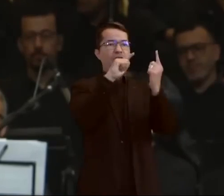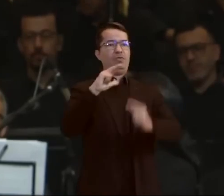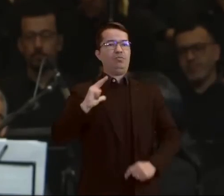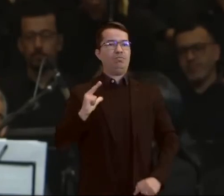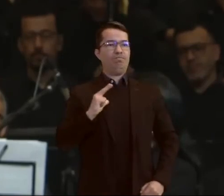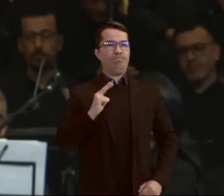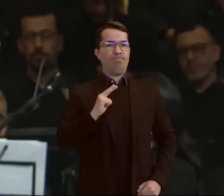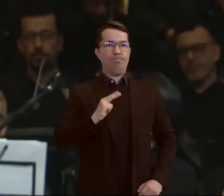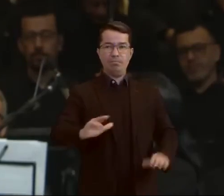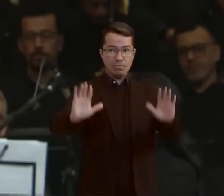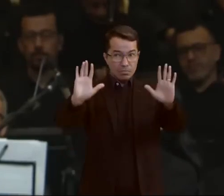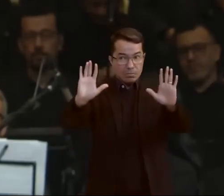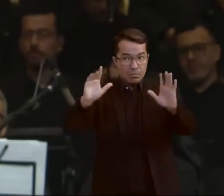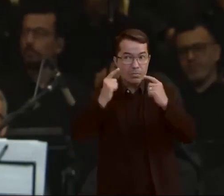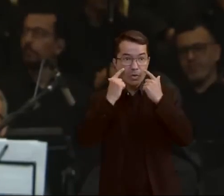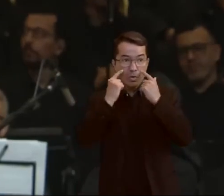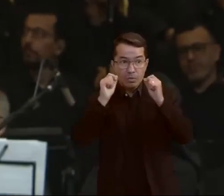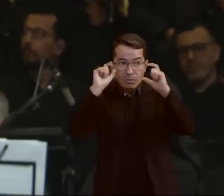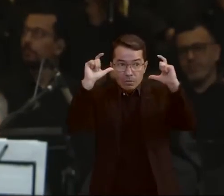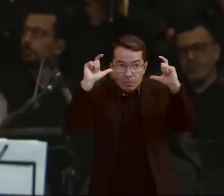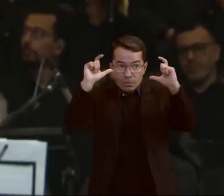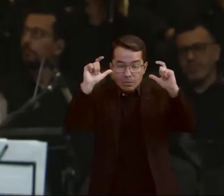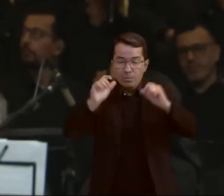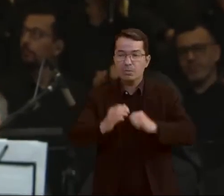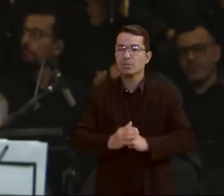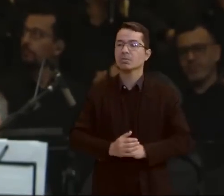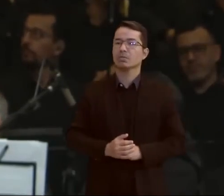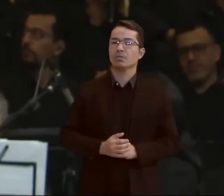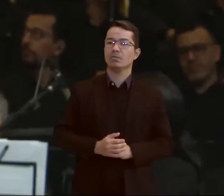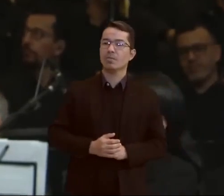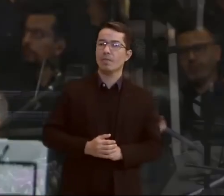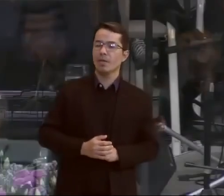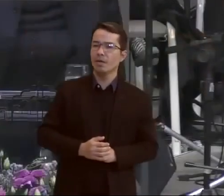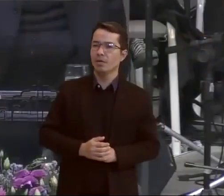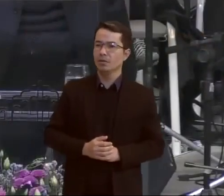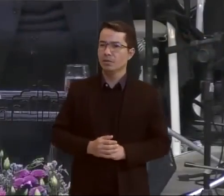colocando diante de nós. E aqui está escrito assim: por isso mesmo,